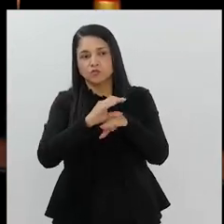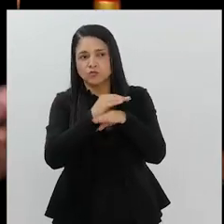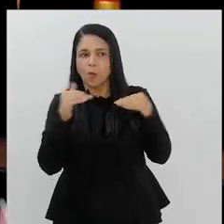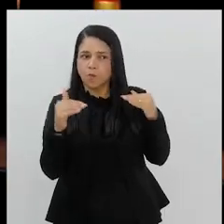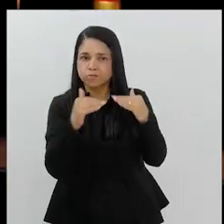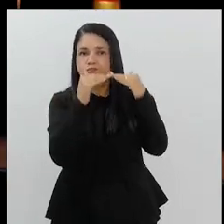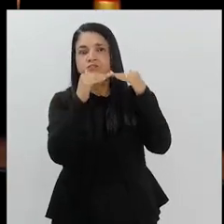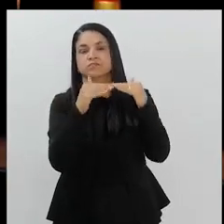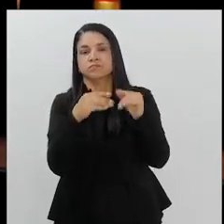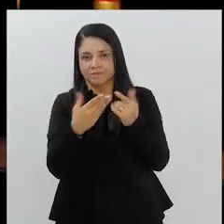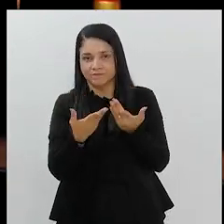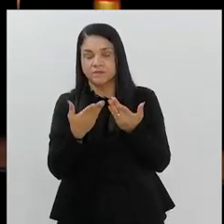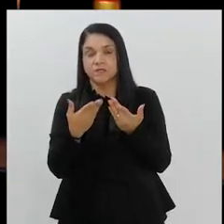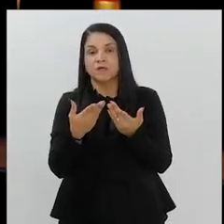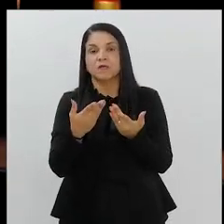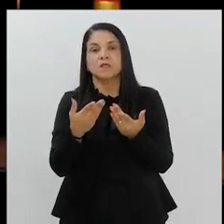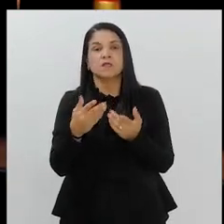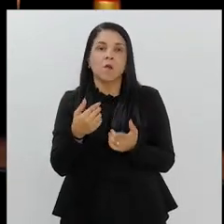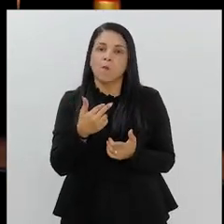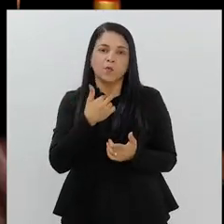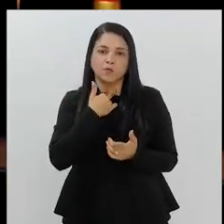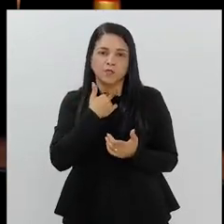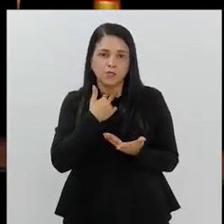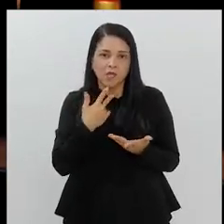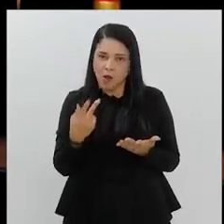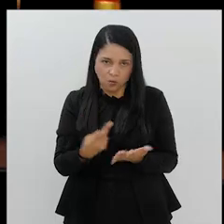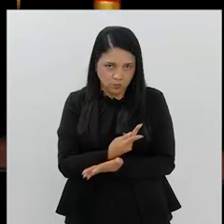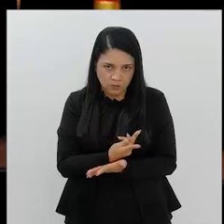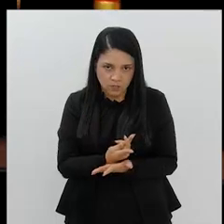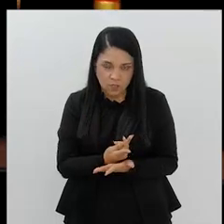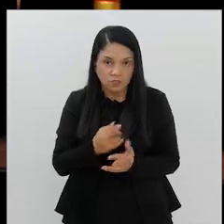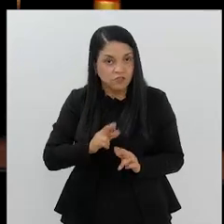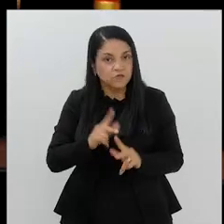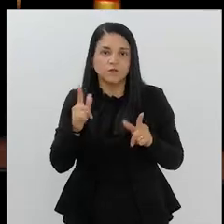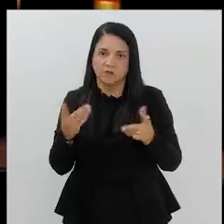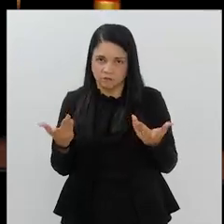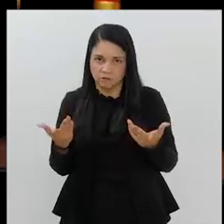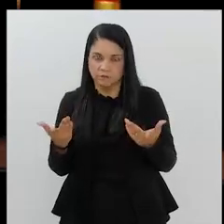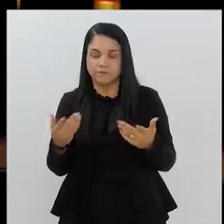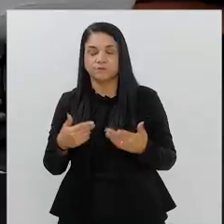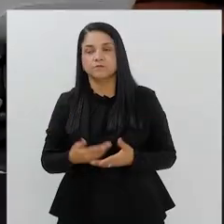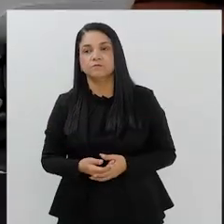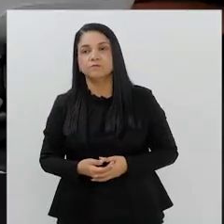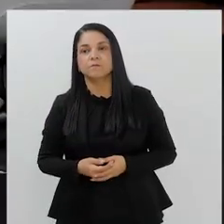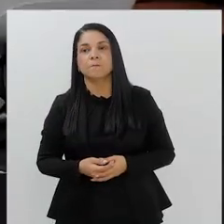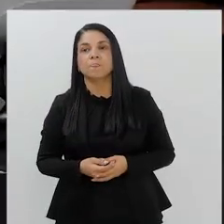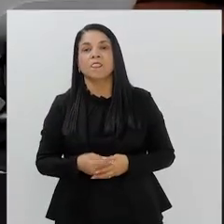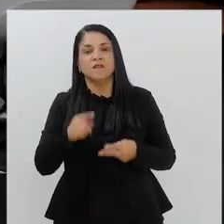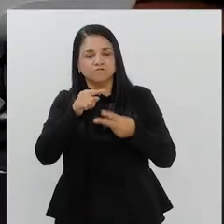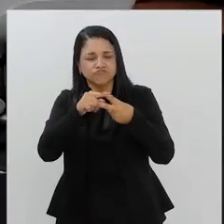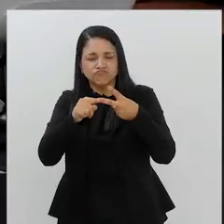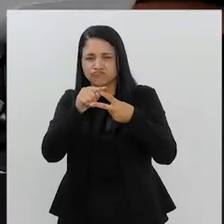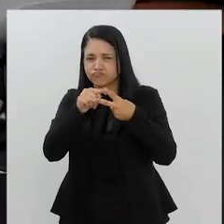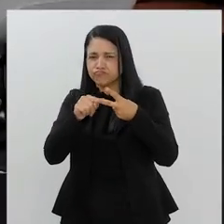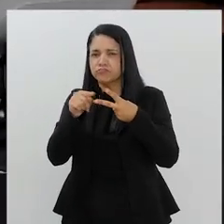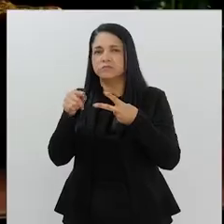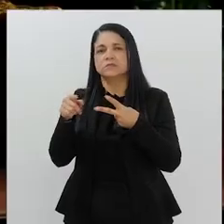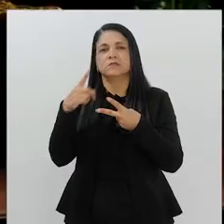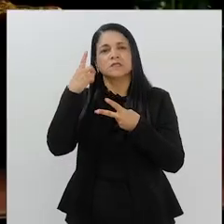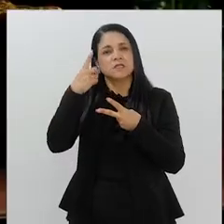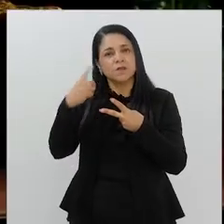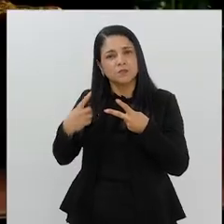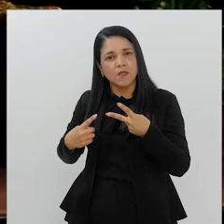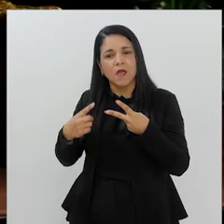própria constituição federal e portanto não deveria ocorrer mas infelizmente ainda ocorre Pois é e aí assim duas questões Chaves